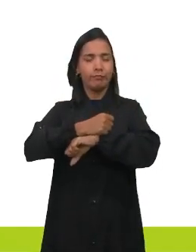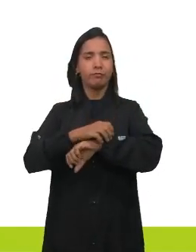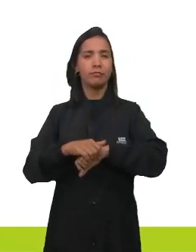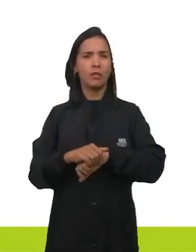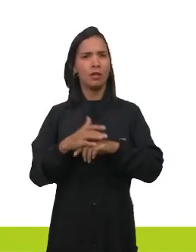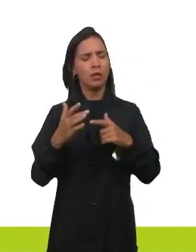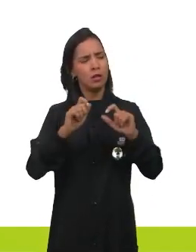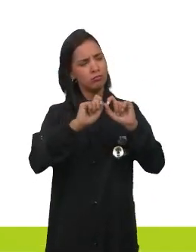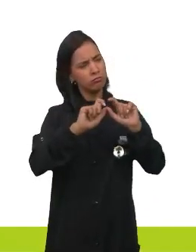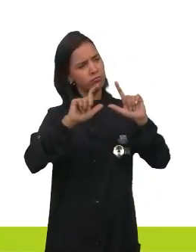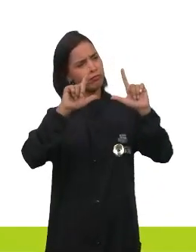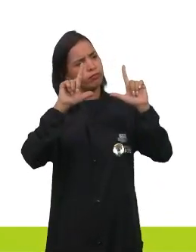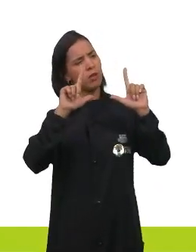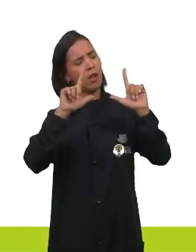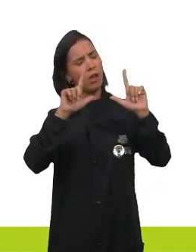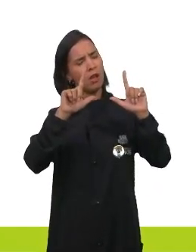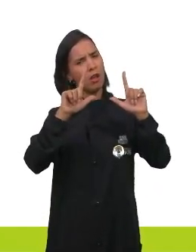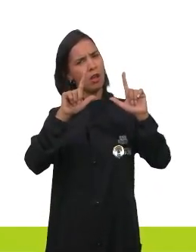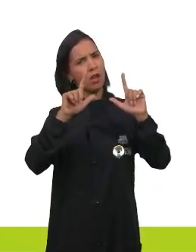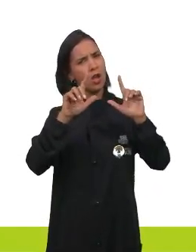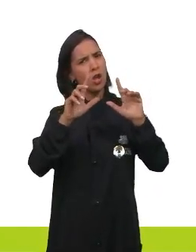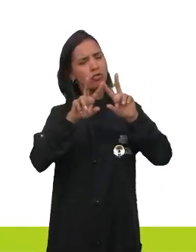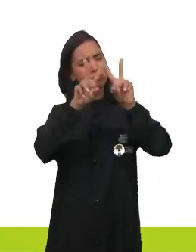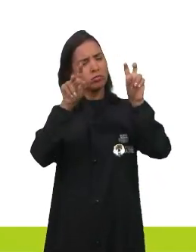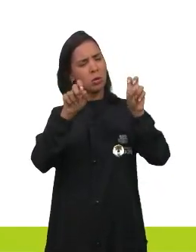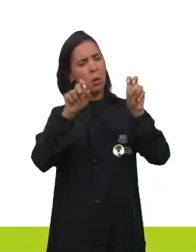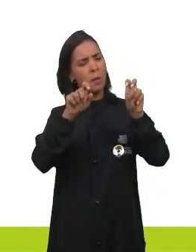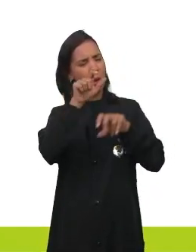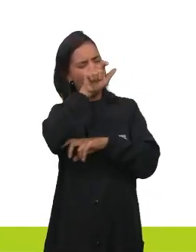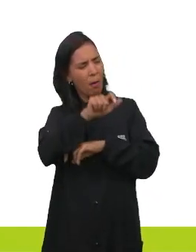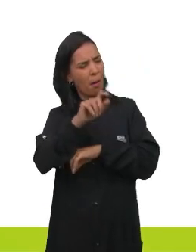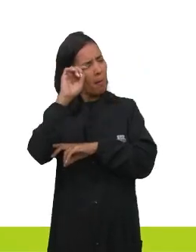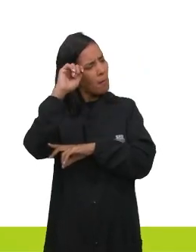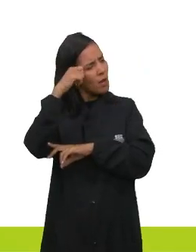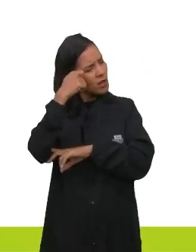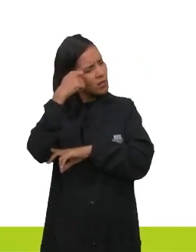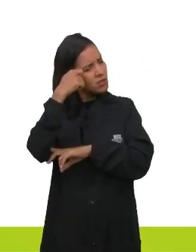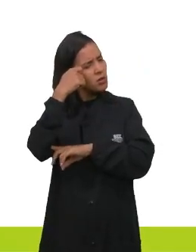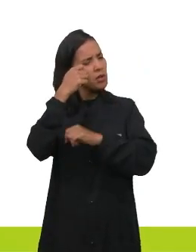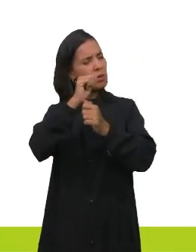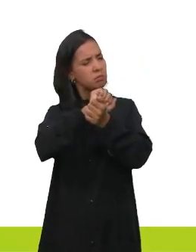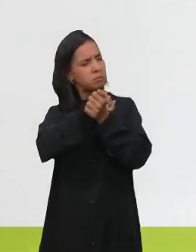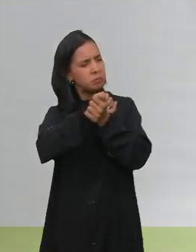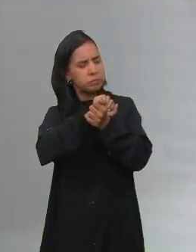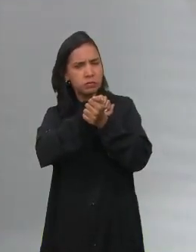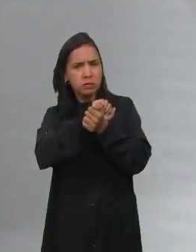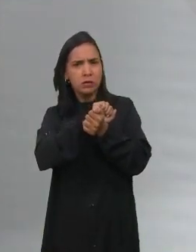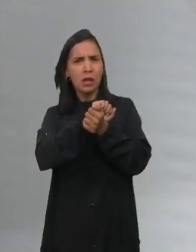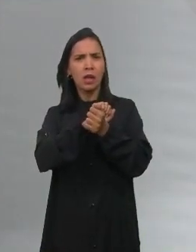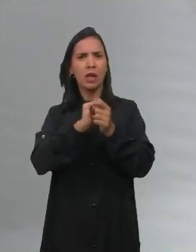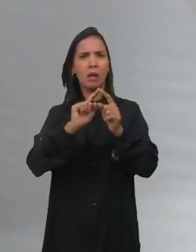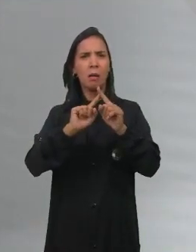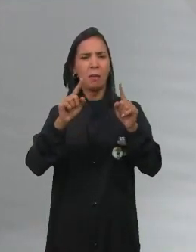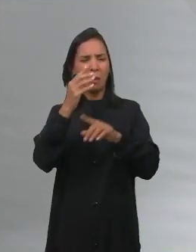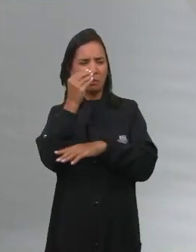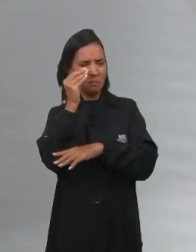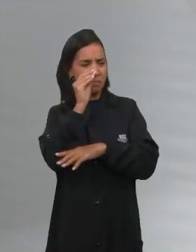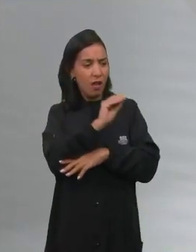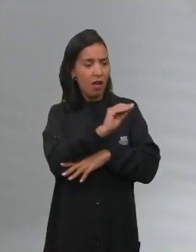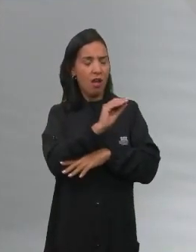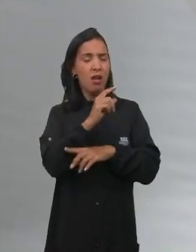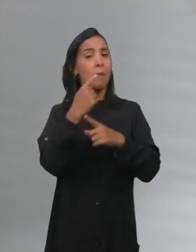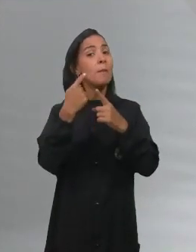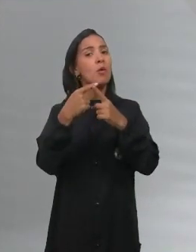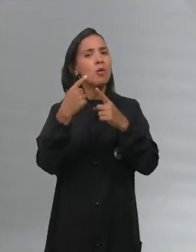ênfase relacionada, né, ao escravo. Um escravo desgraçado, é um escravo que está em uma situação ali, é